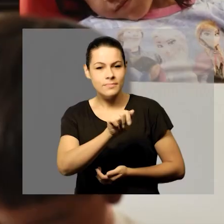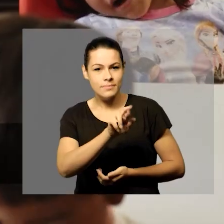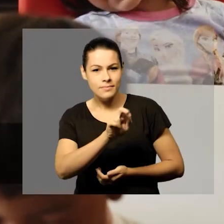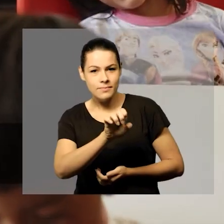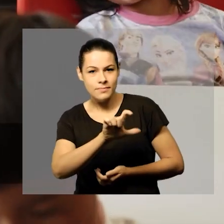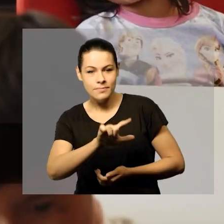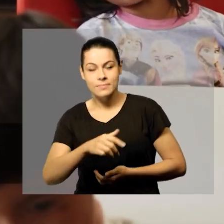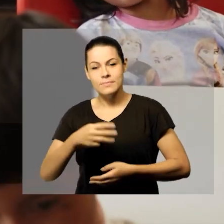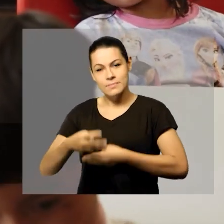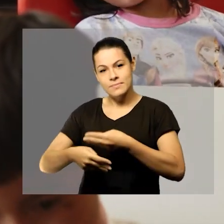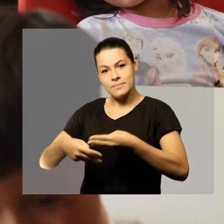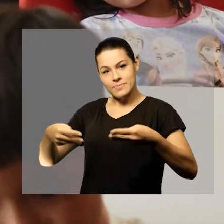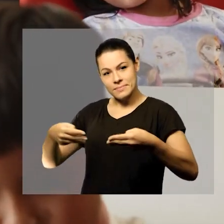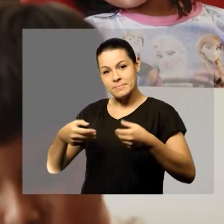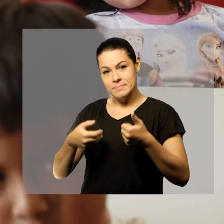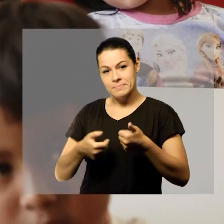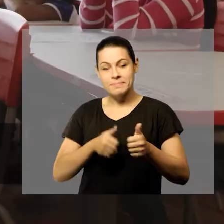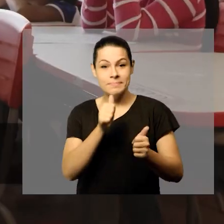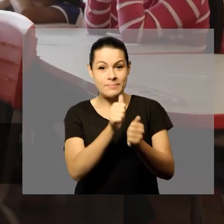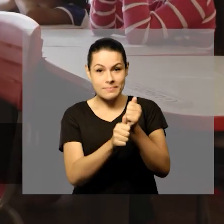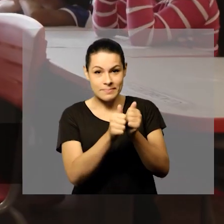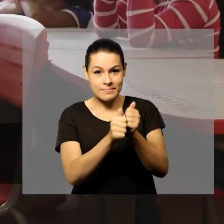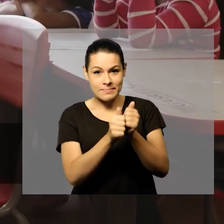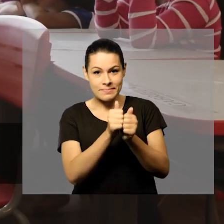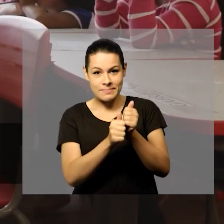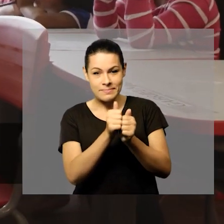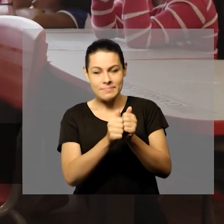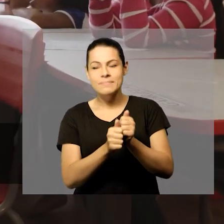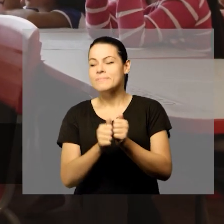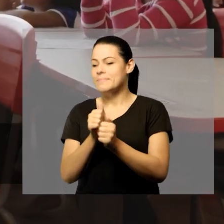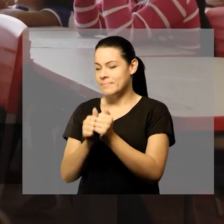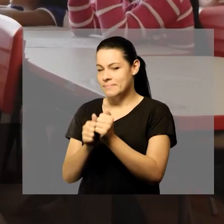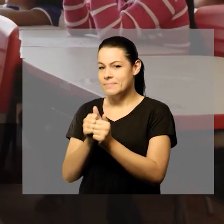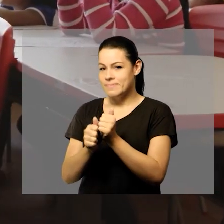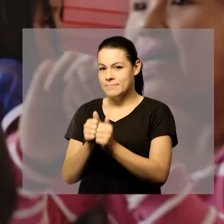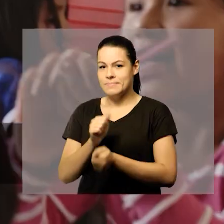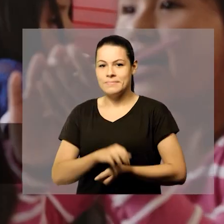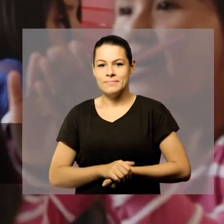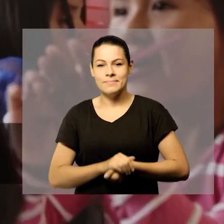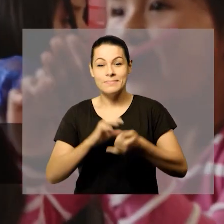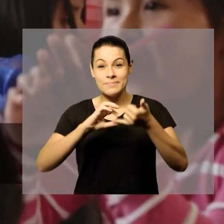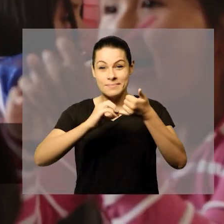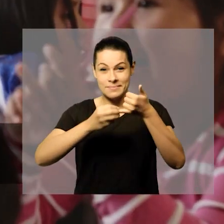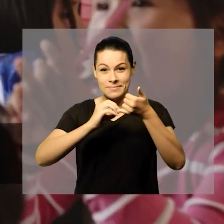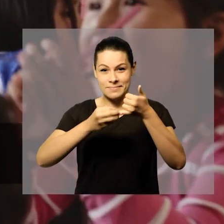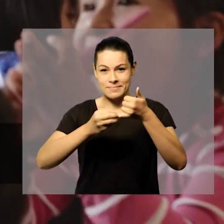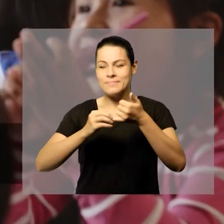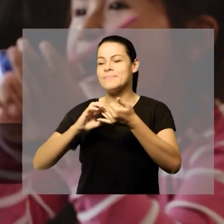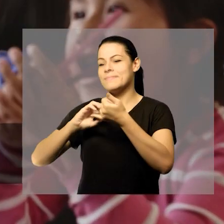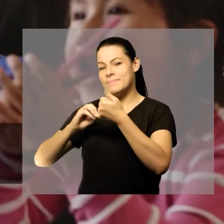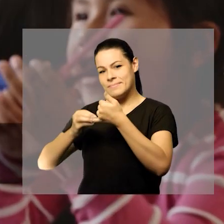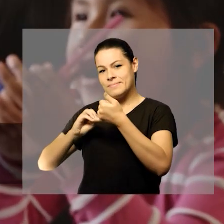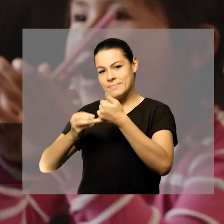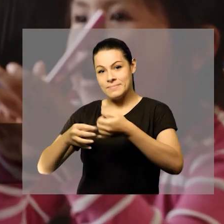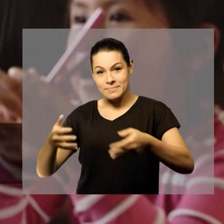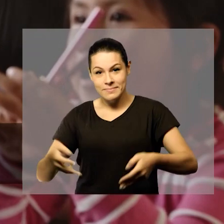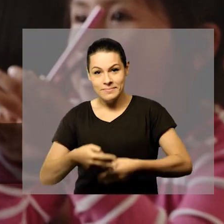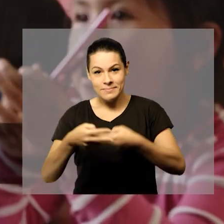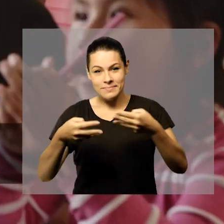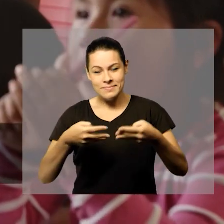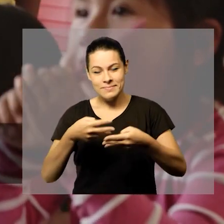Gabriela? Macarrão. Arroz? Feijão? Arroz?